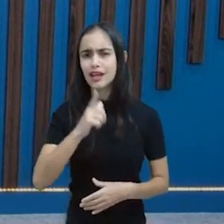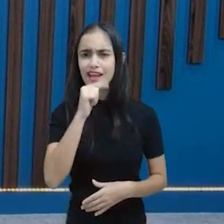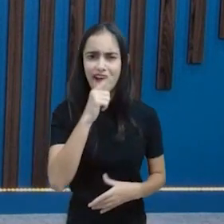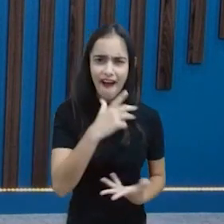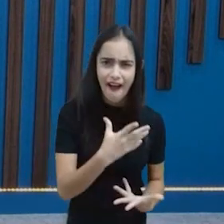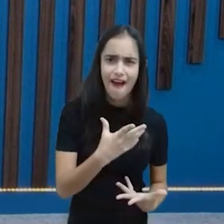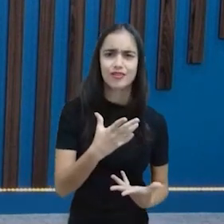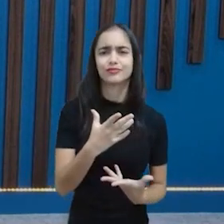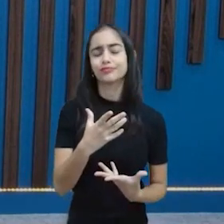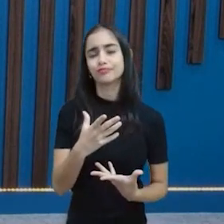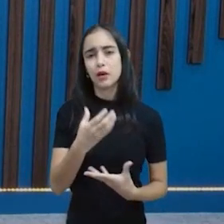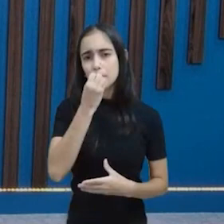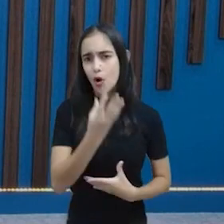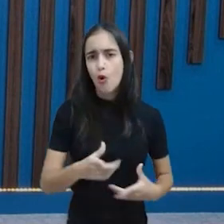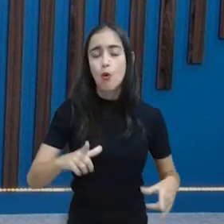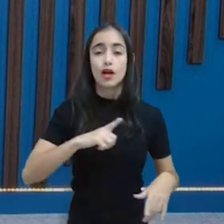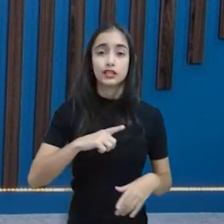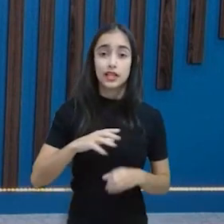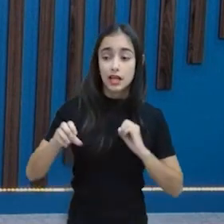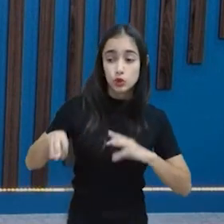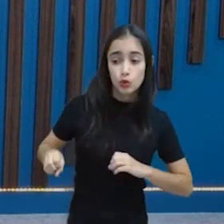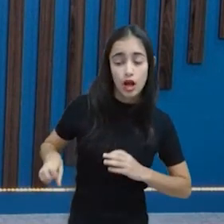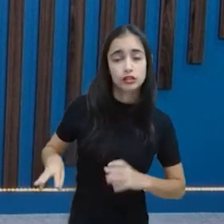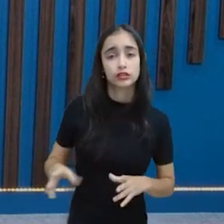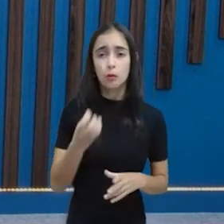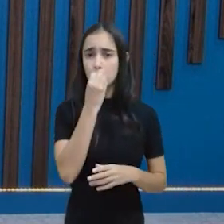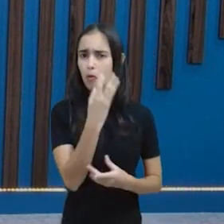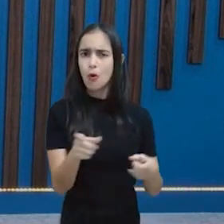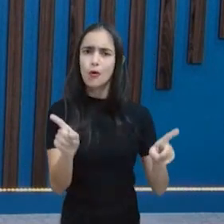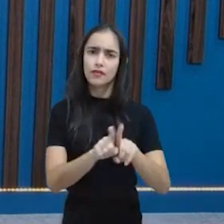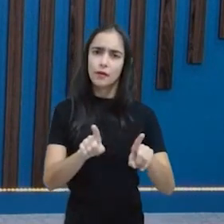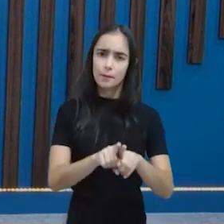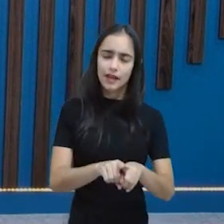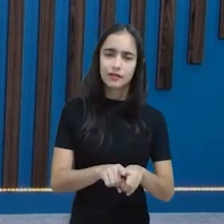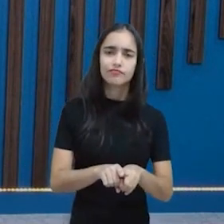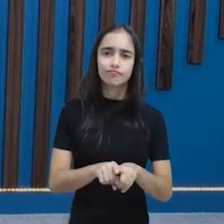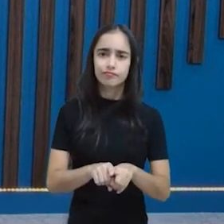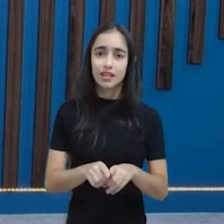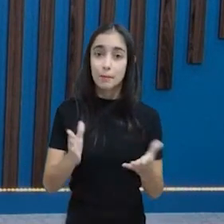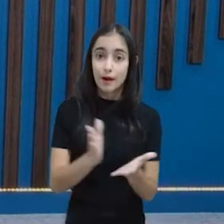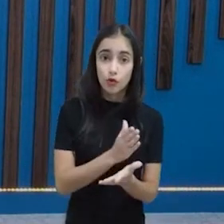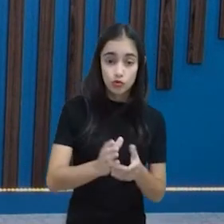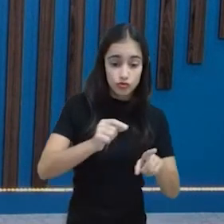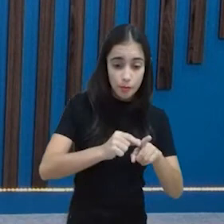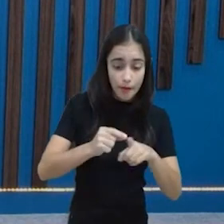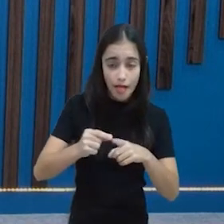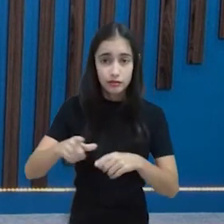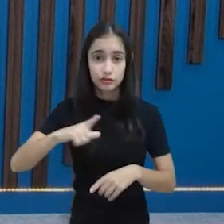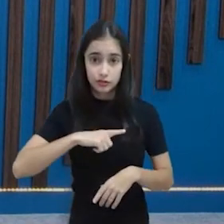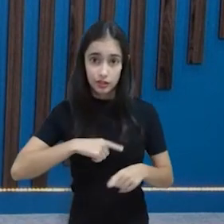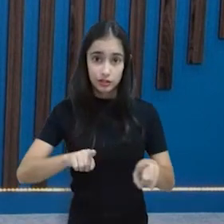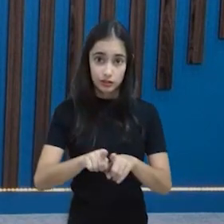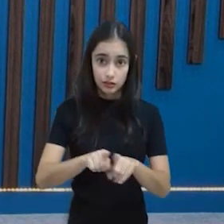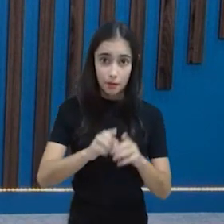acesso à educação, né, para que esses bairros também tenham acesso a bibliotecas, né, acesso a lazer, que